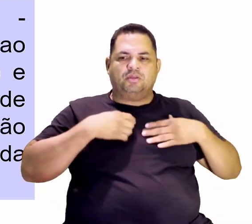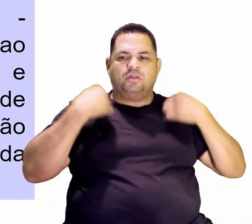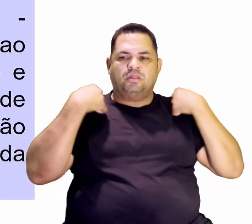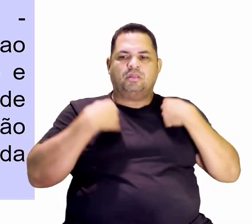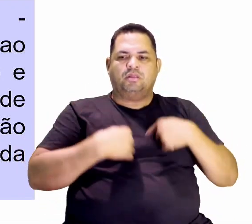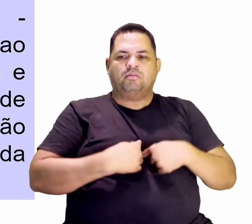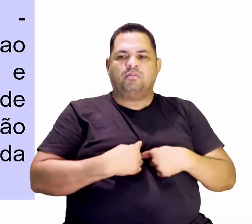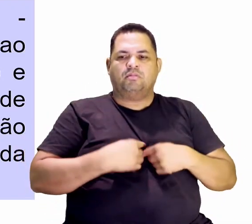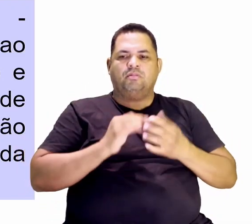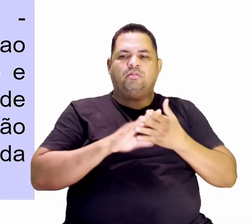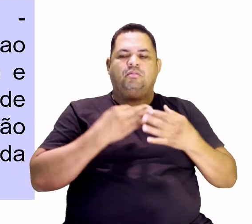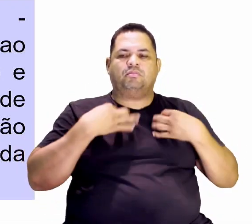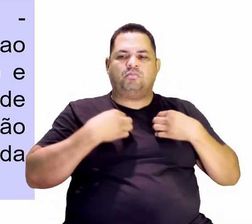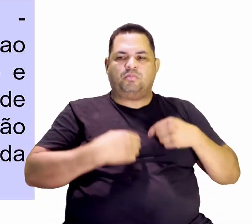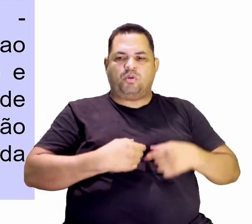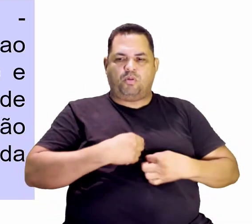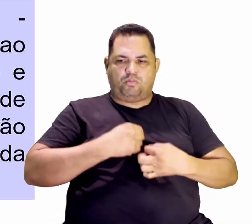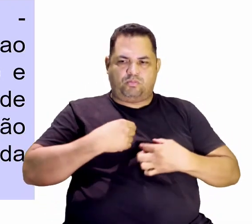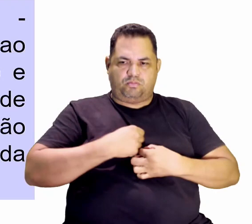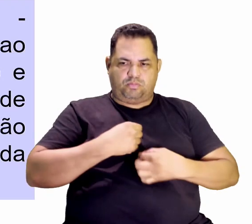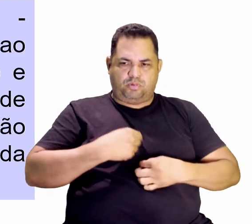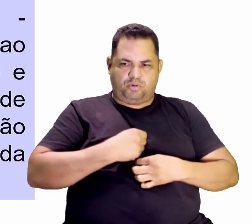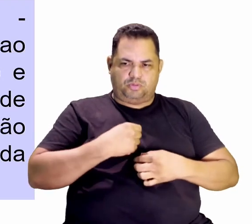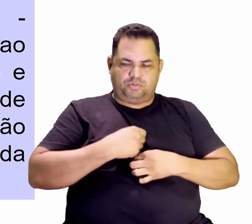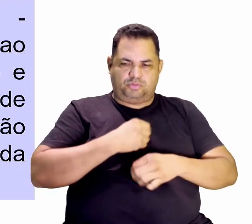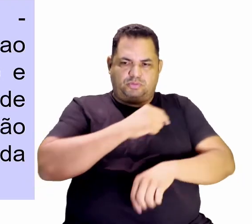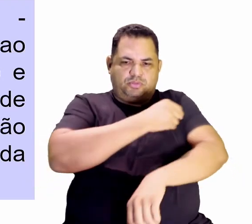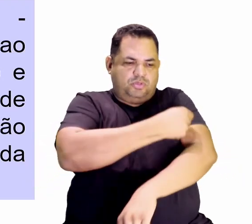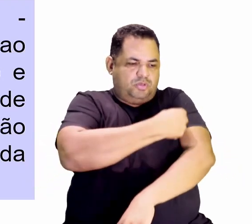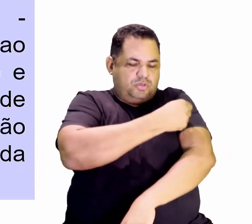colocar broches, vou colocar